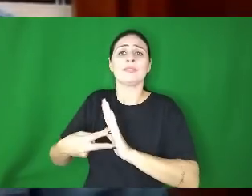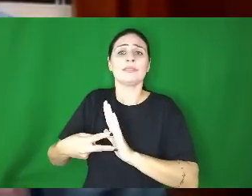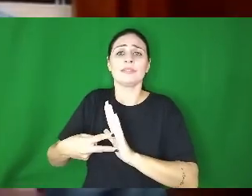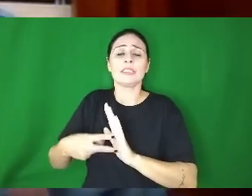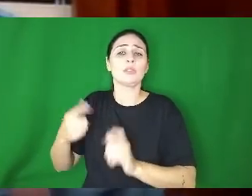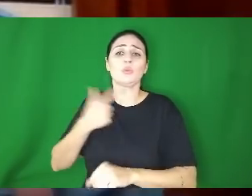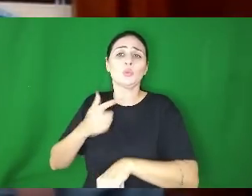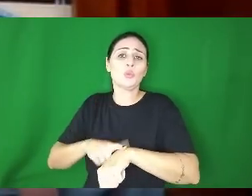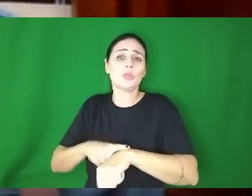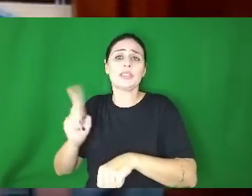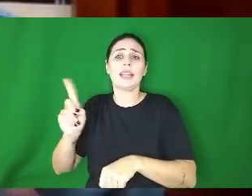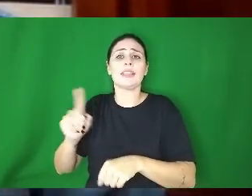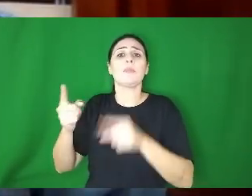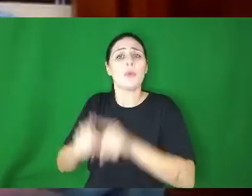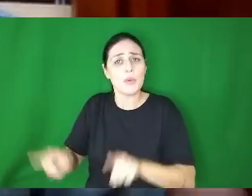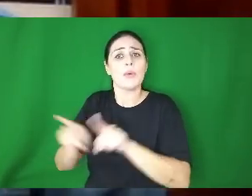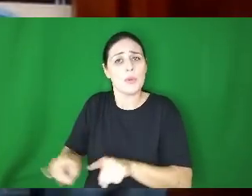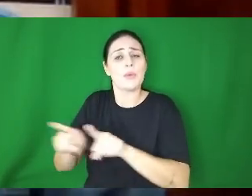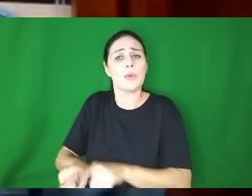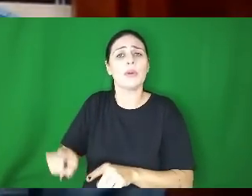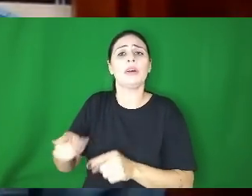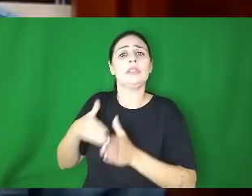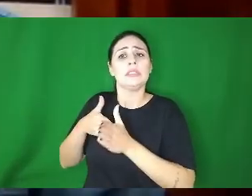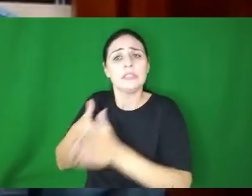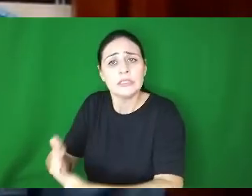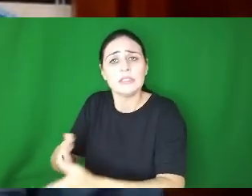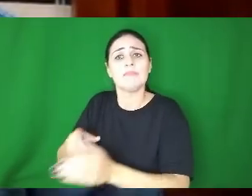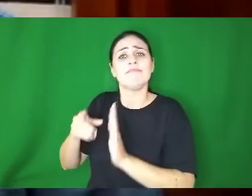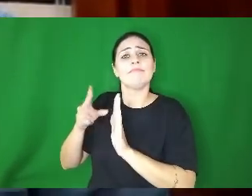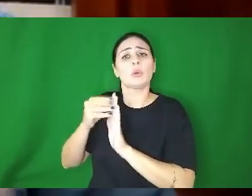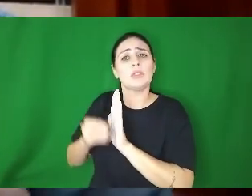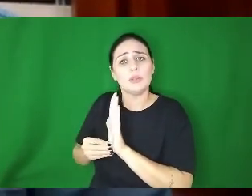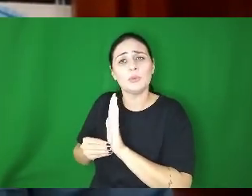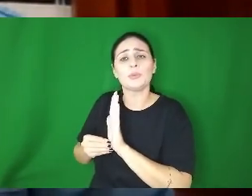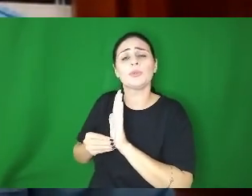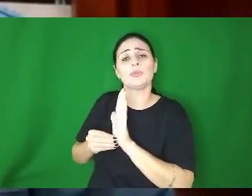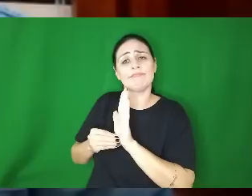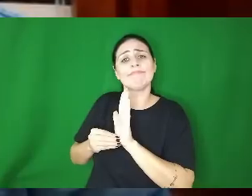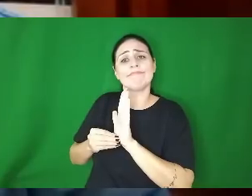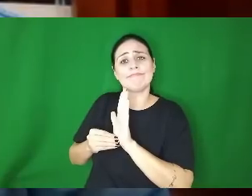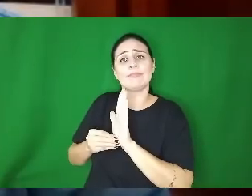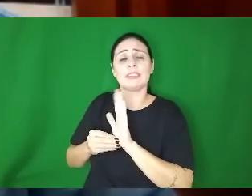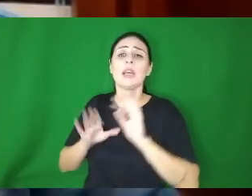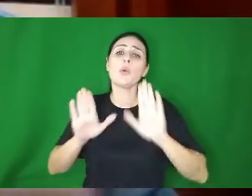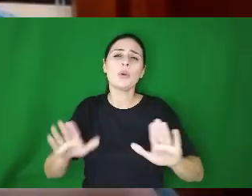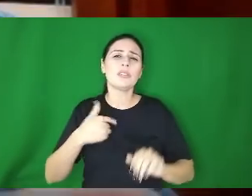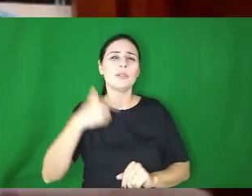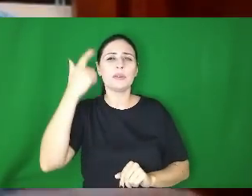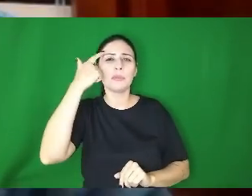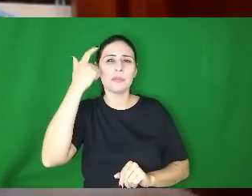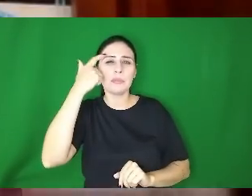assim, de quantidade e qualidade, né? Que tem que ser pensada. E aí, às vezes, a gente, para